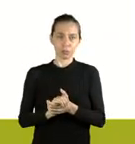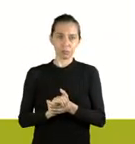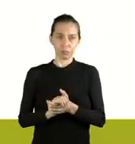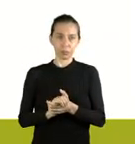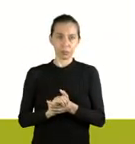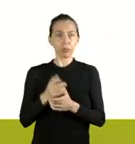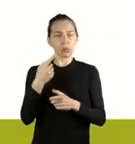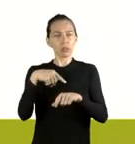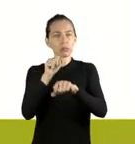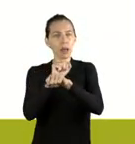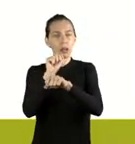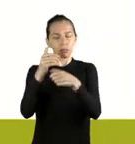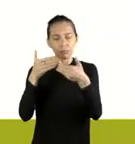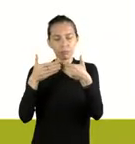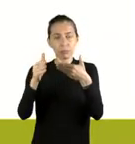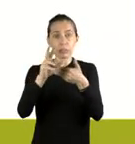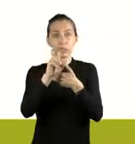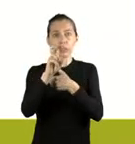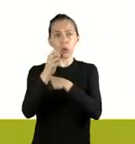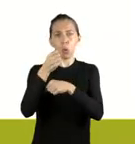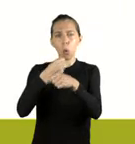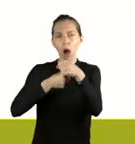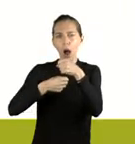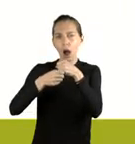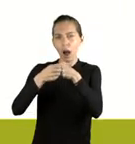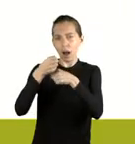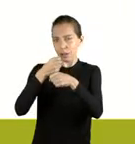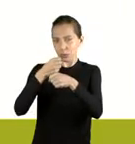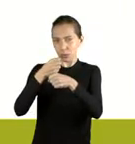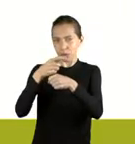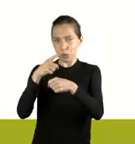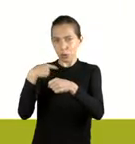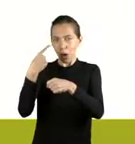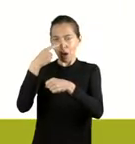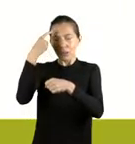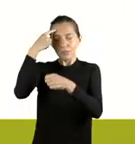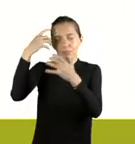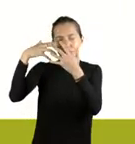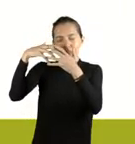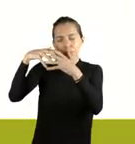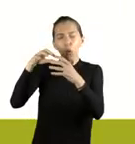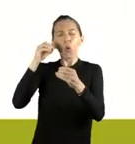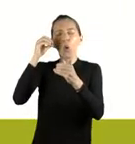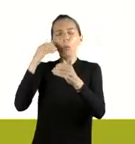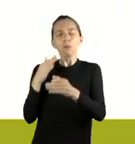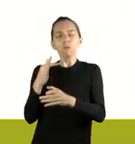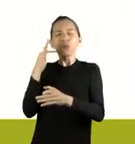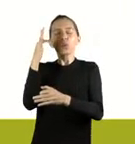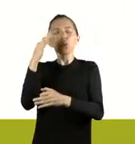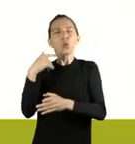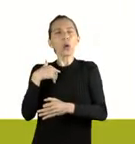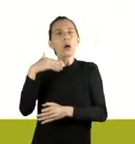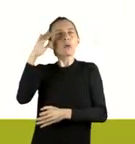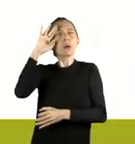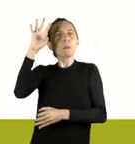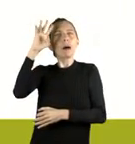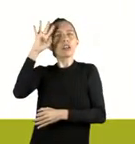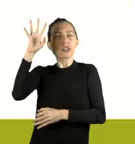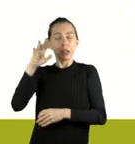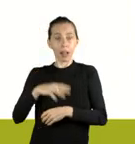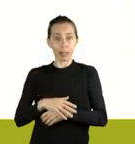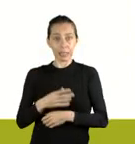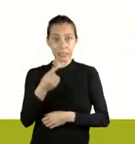5 anos todos se vejam num lugar muito melhor do que estão hoje, né? Então, vocês cresçam, seu salário